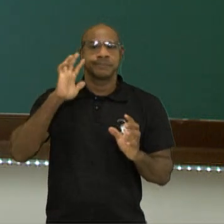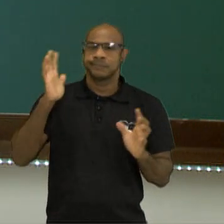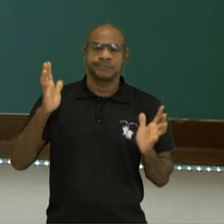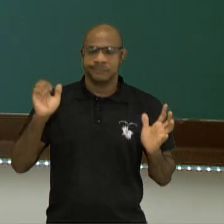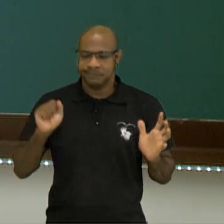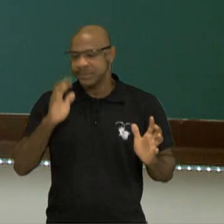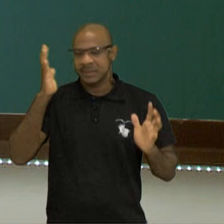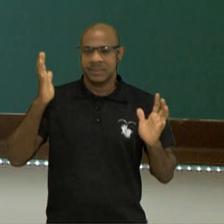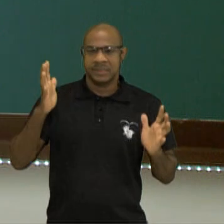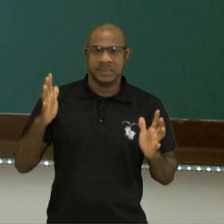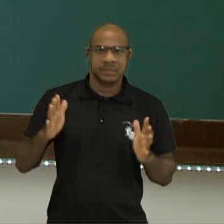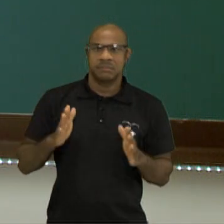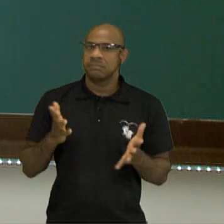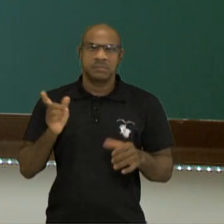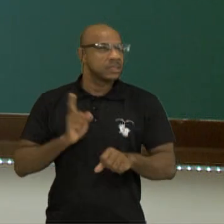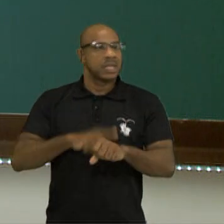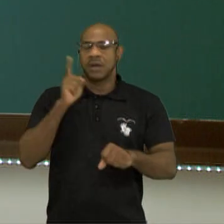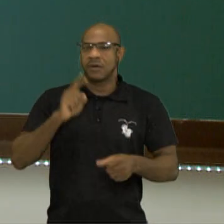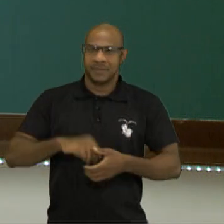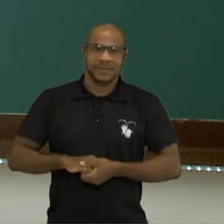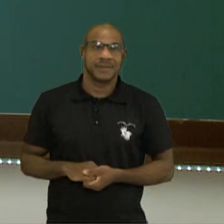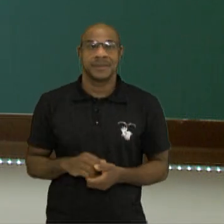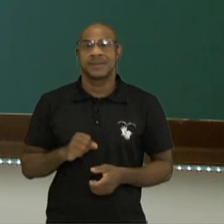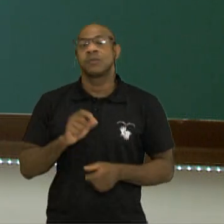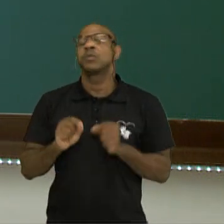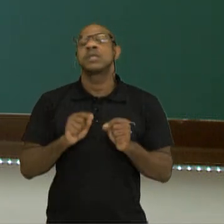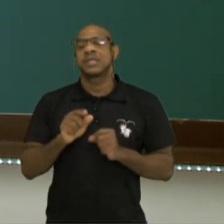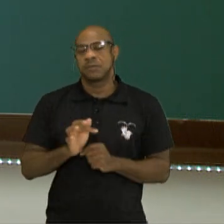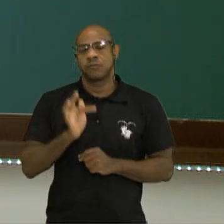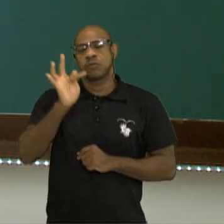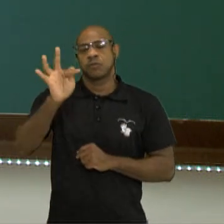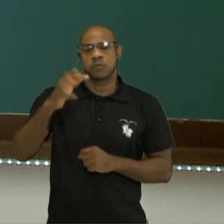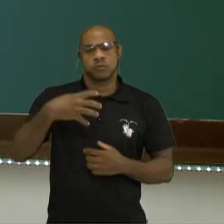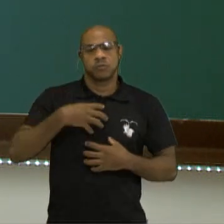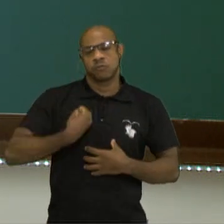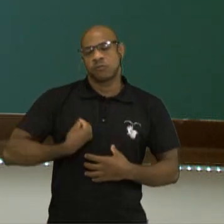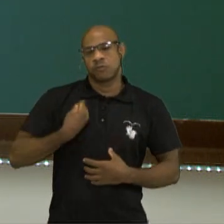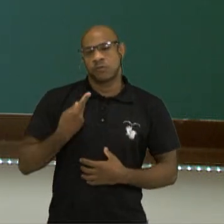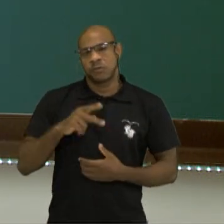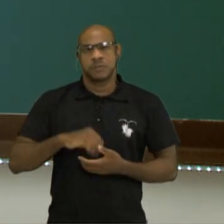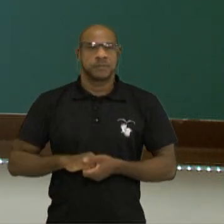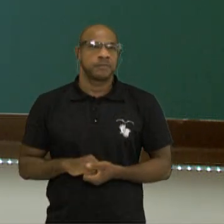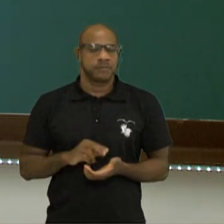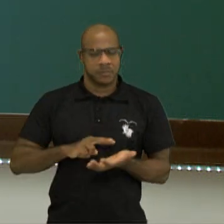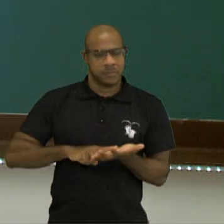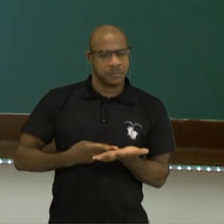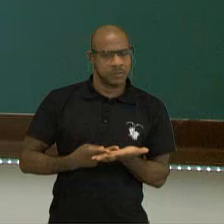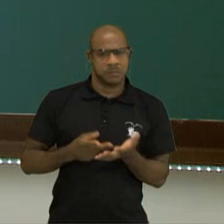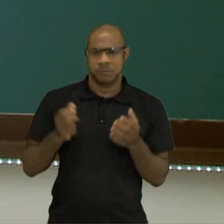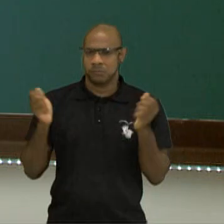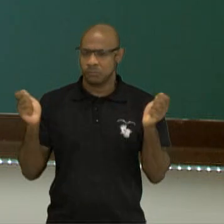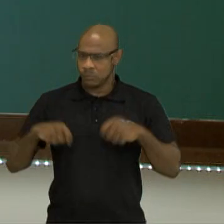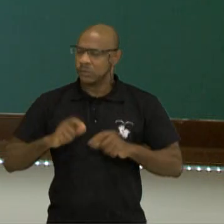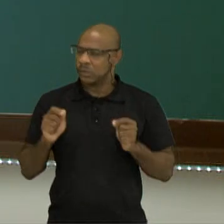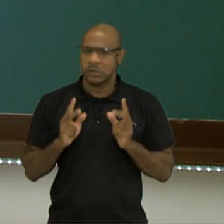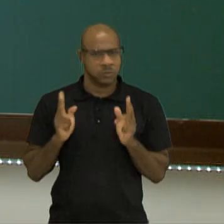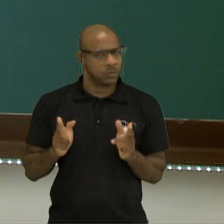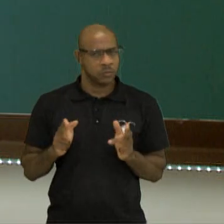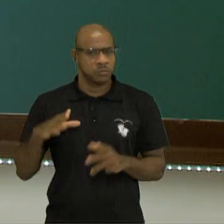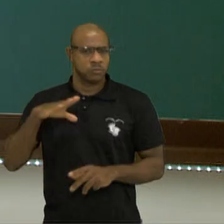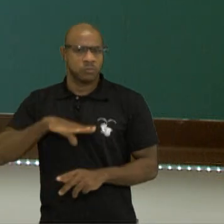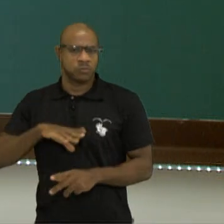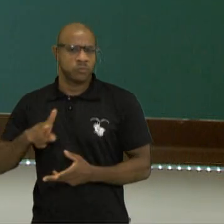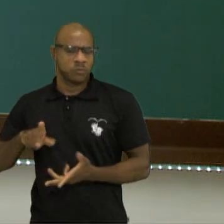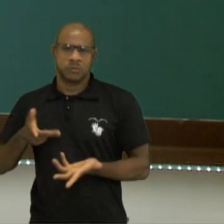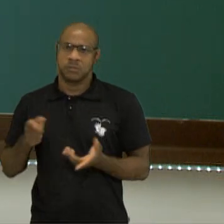veio de repente, mas você quer isso para o seu futuro. A tradução pode até ser a mesma na língua portuguesa, mas você,